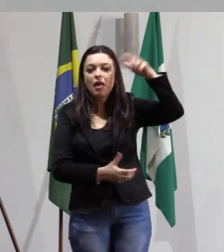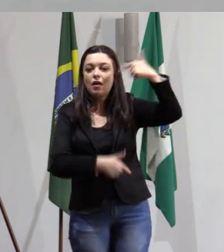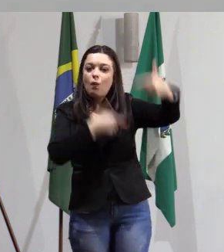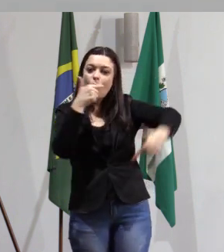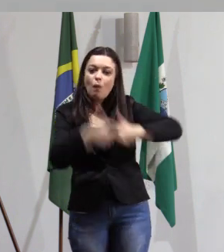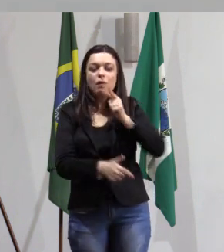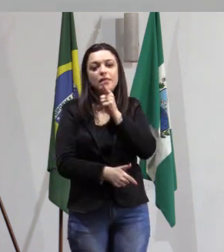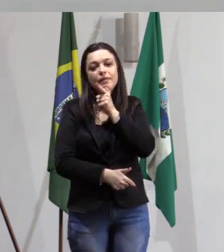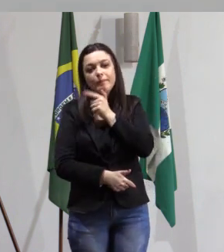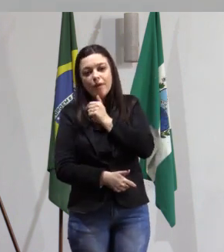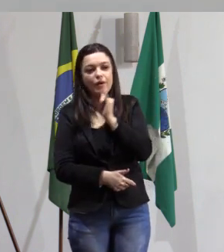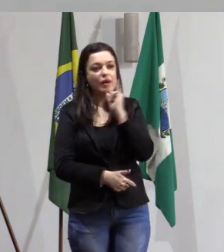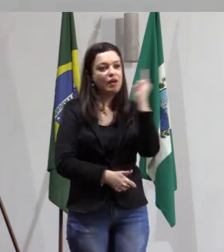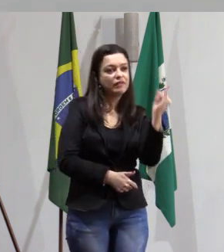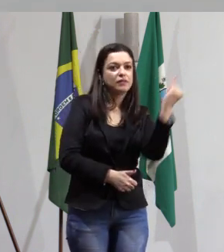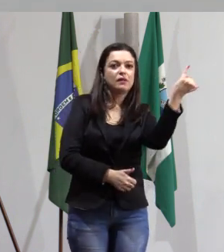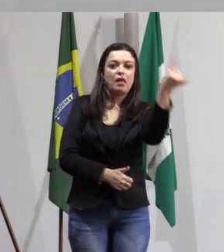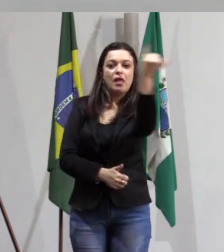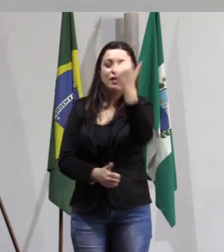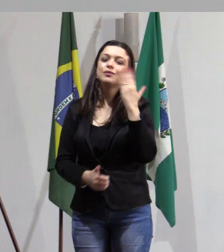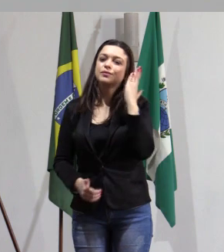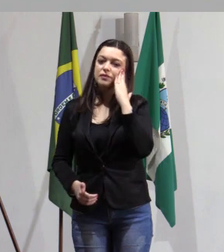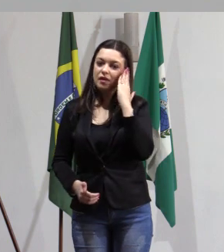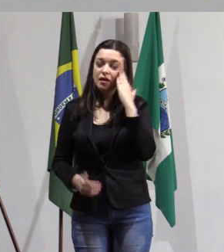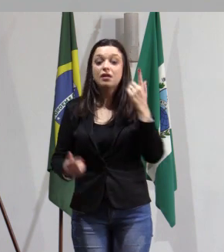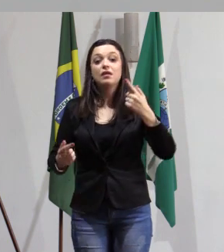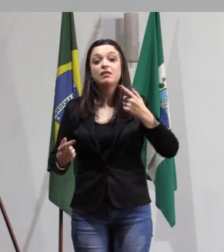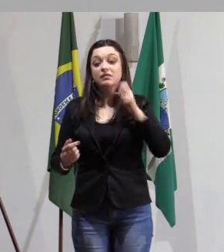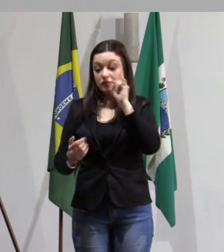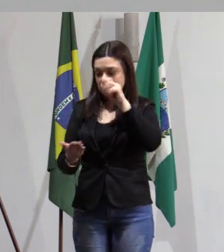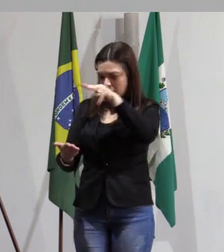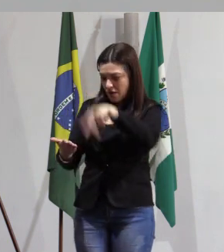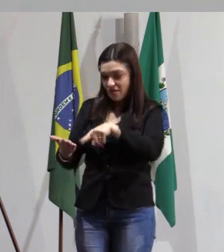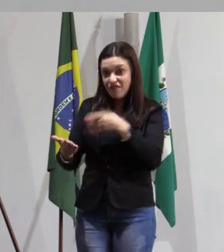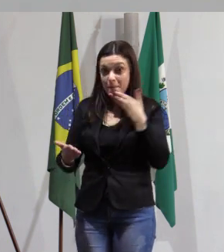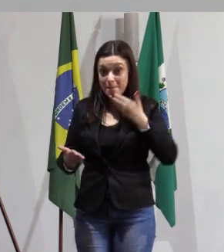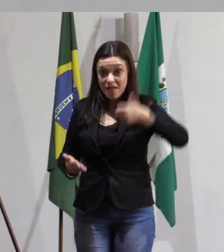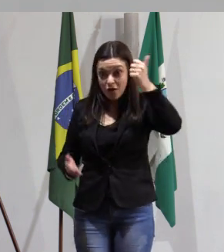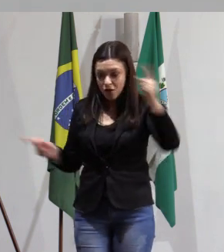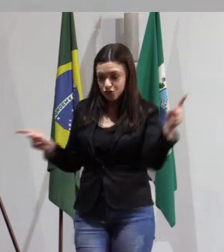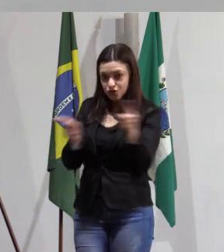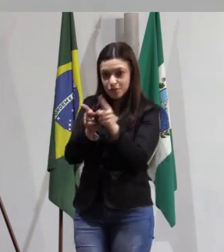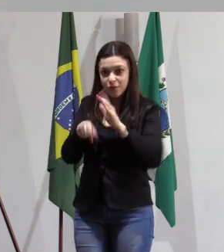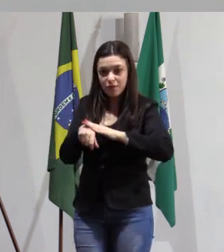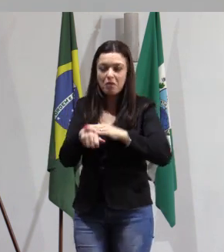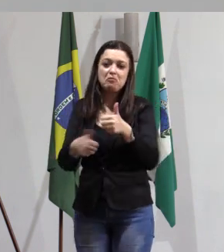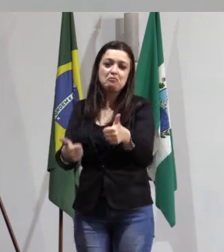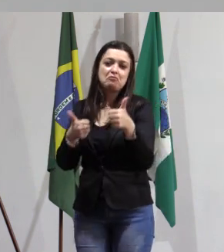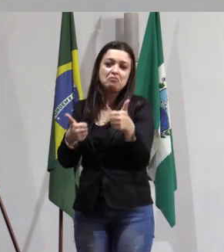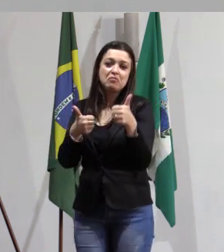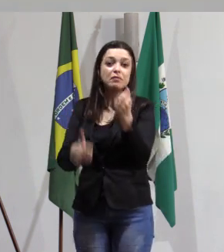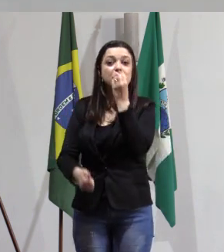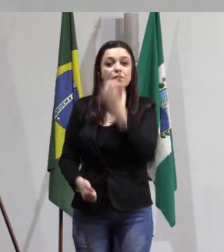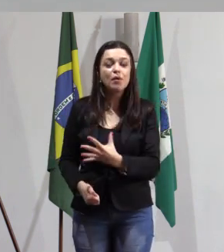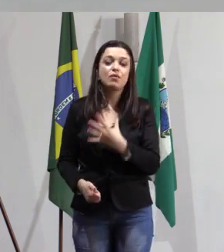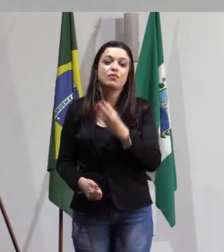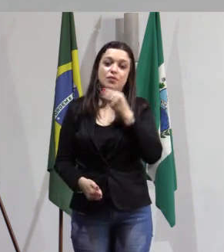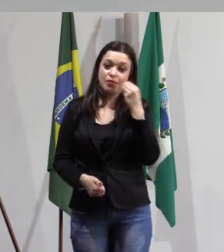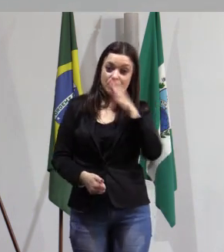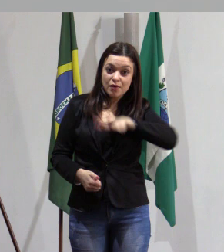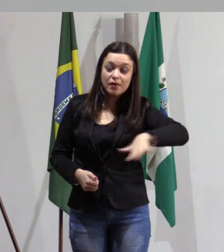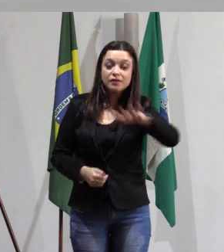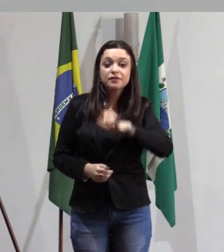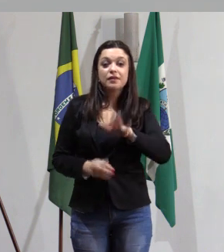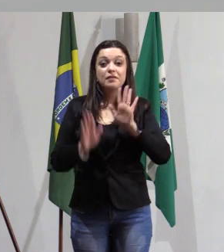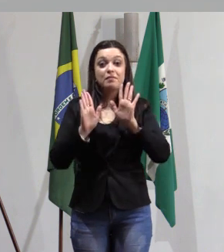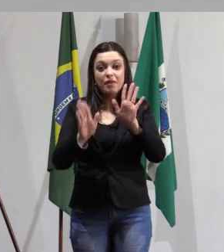não? A ampliação do diálogo com a sociedade, claro que é. A facilitação